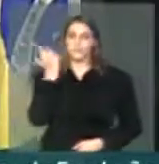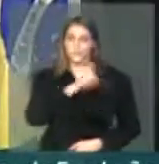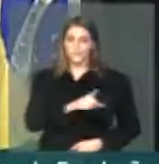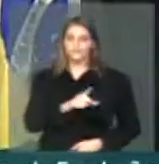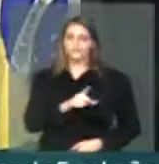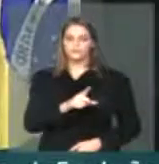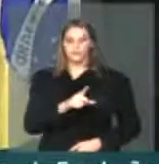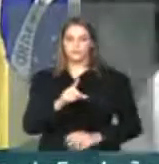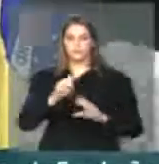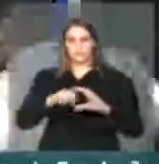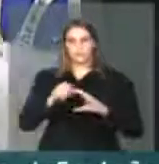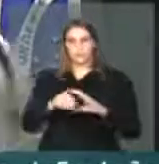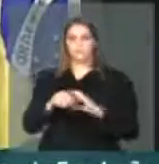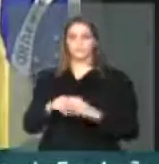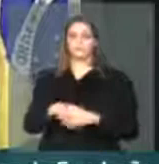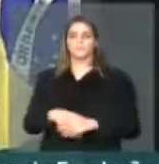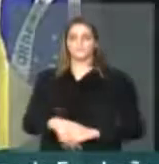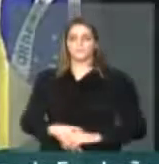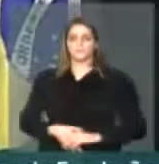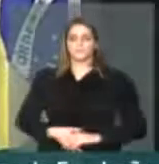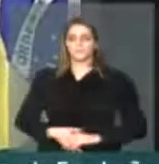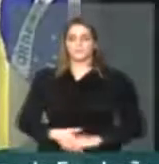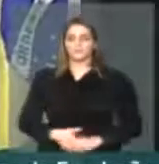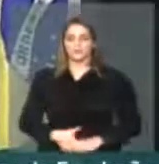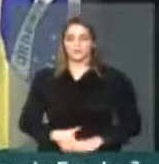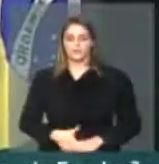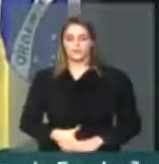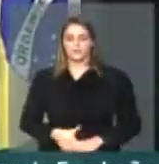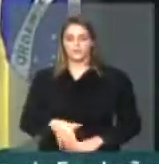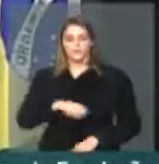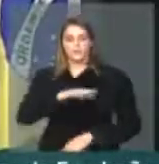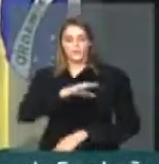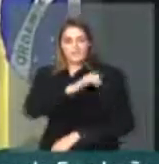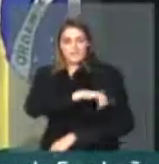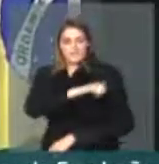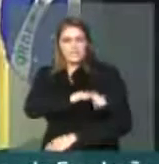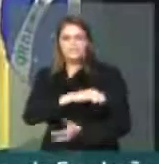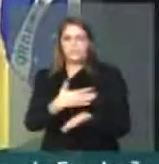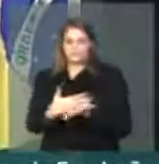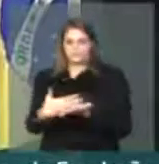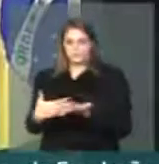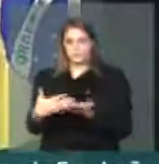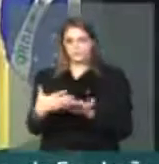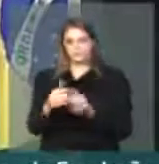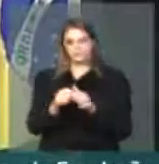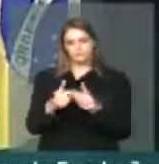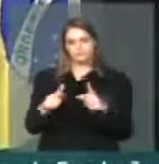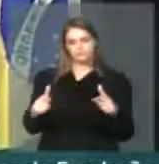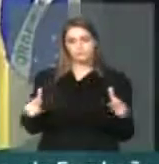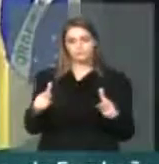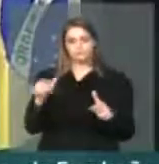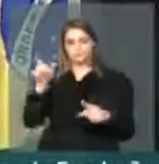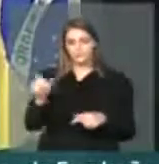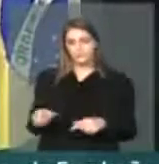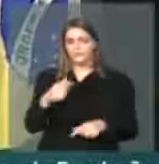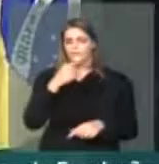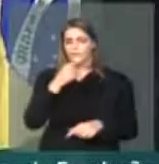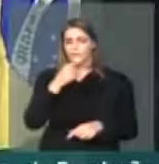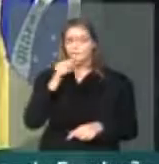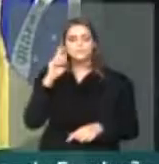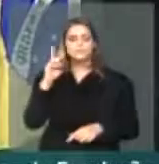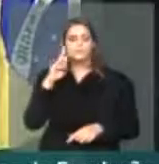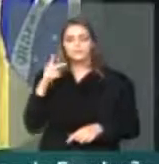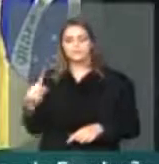das montanhas e praias do Rio de Janeiro. Aliás, a trajetória do jornalista Roberto Marinho, desde quando perdeu seu pai aos